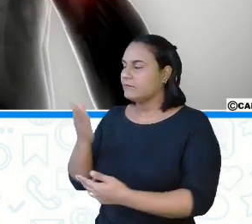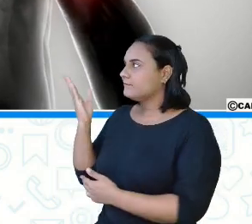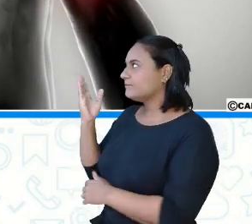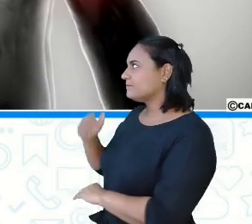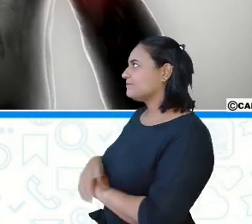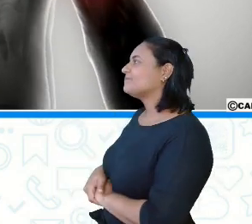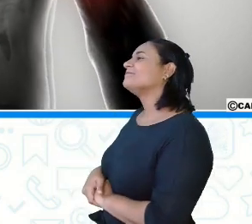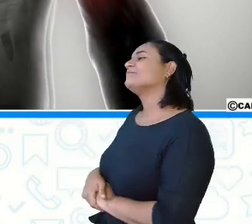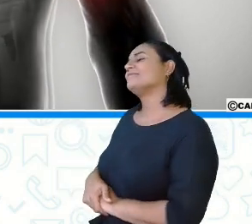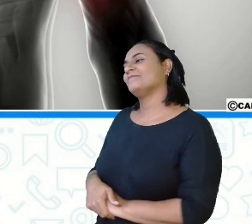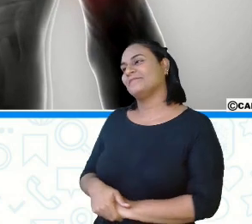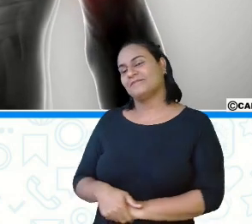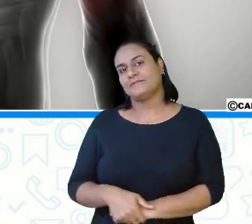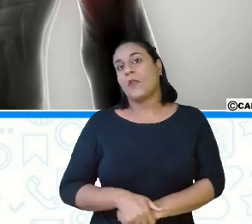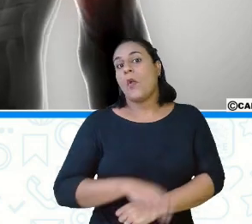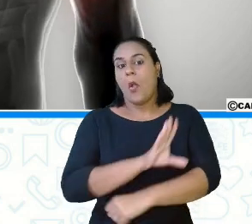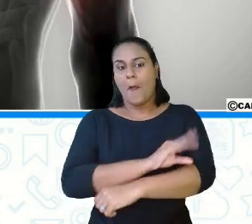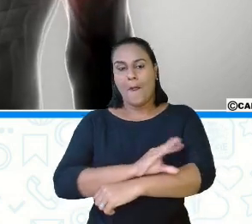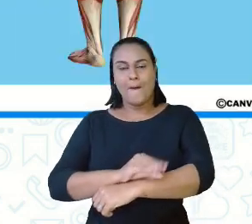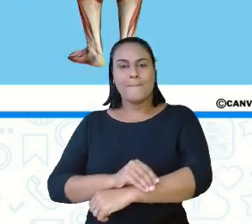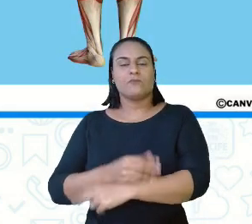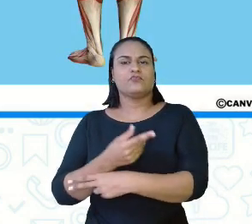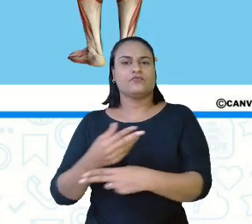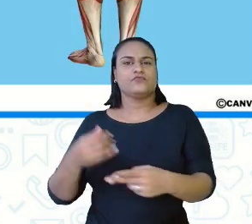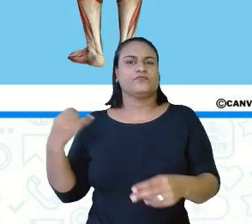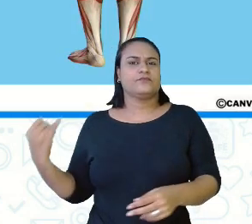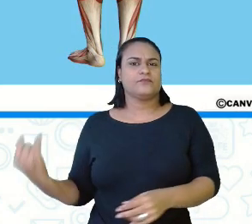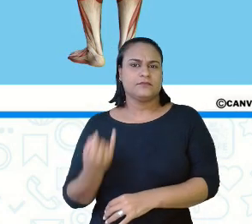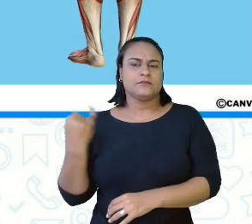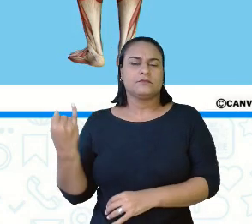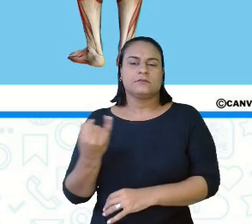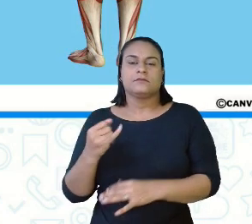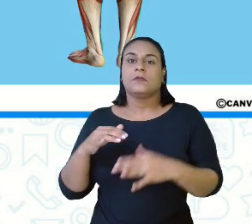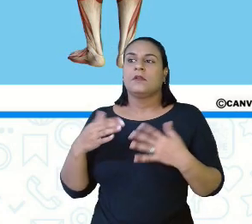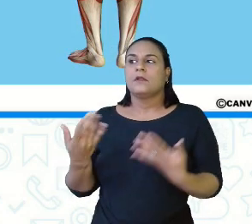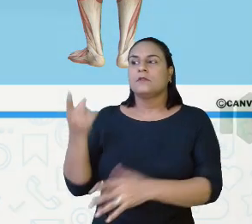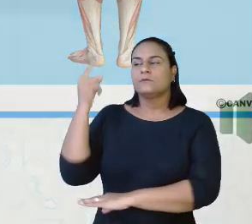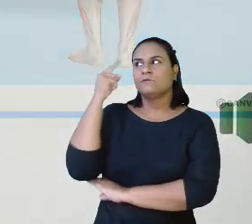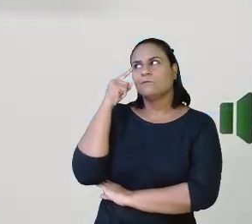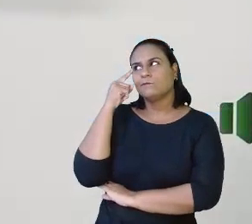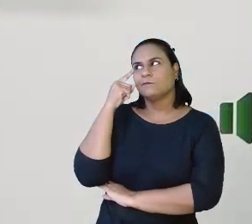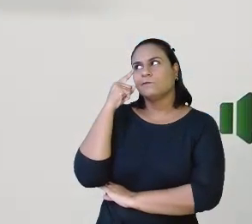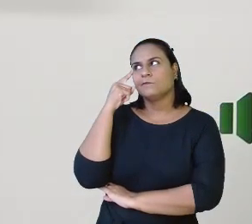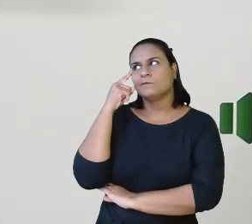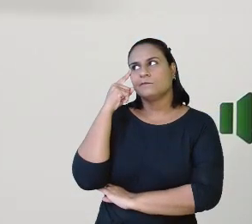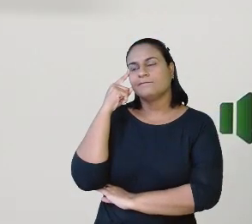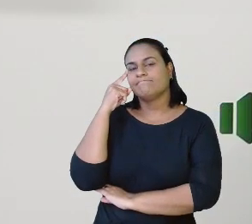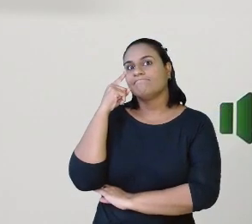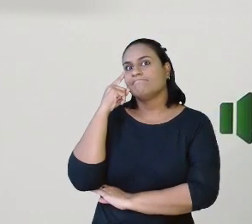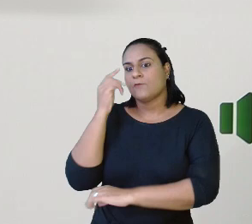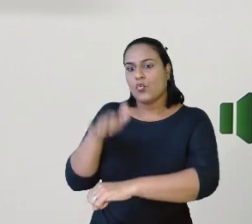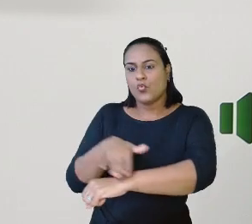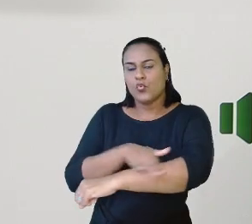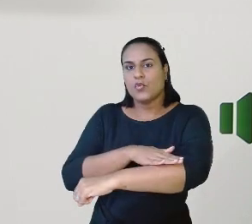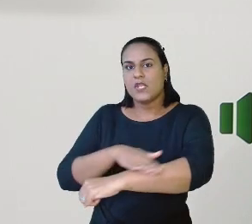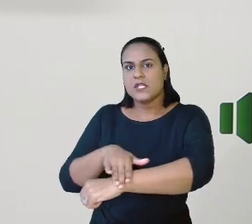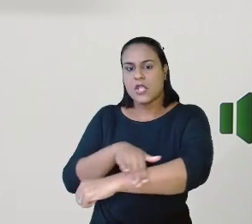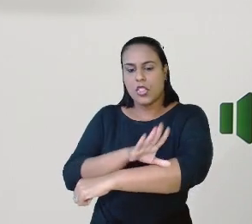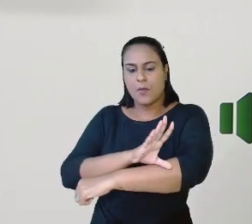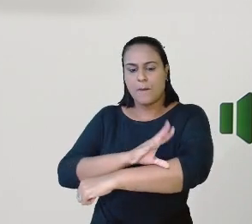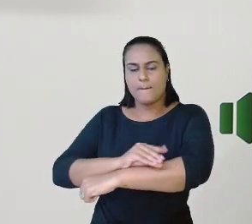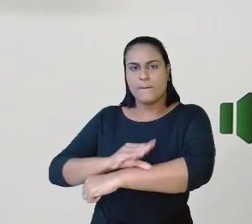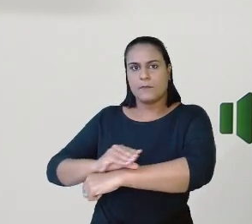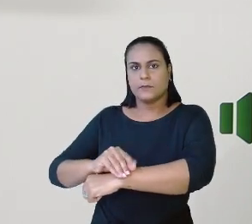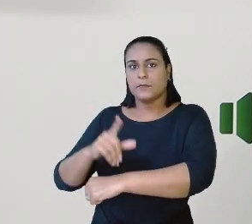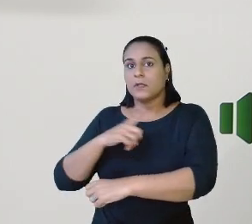é, os músculos eles são importantes. E aí quando eu penso em músculo, tecido muscular, eu tenho aí